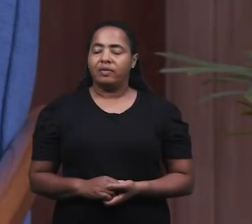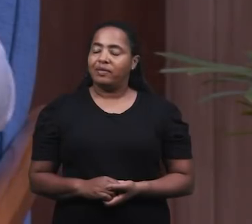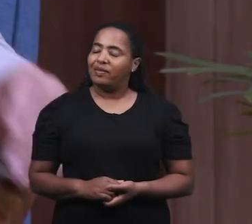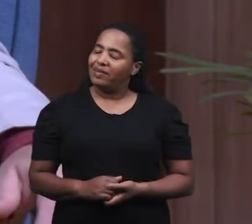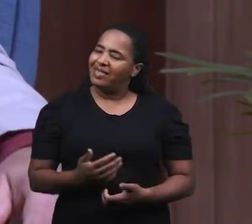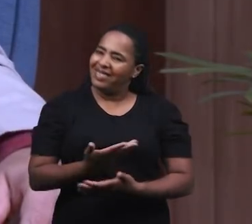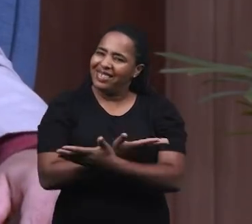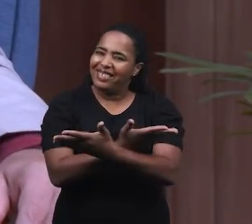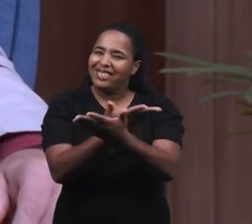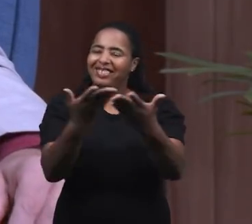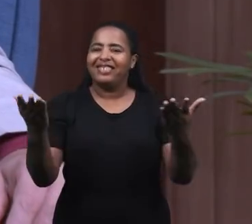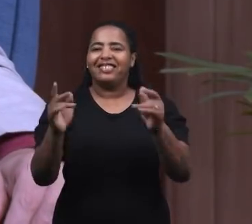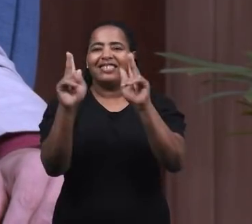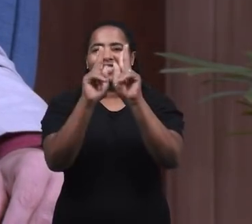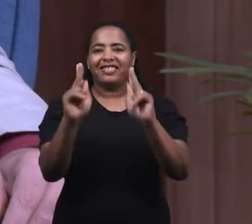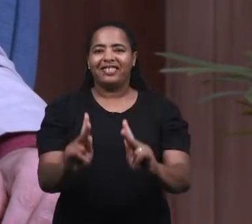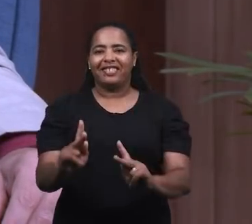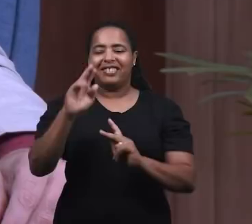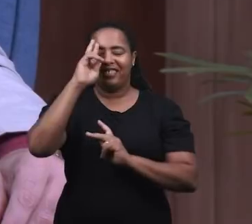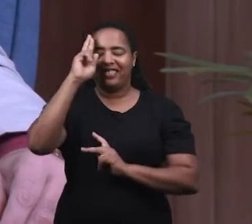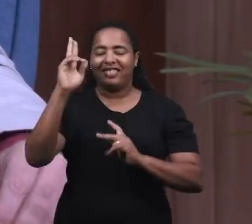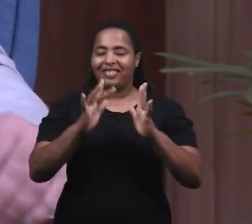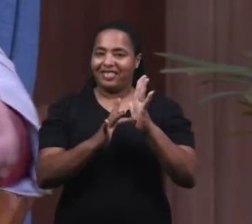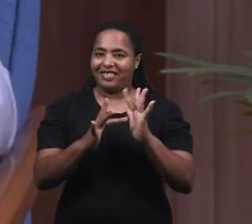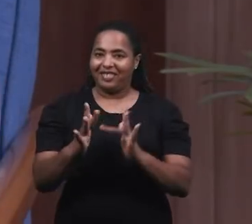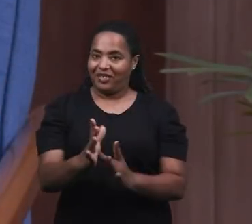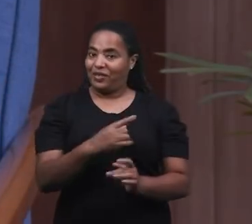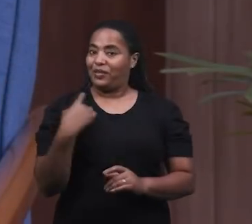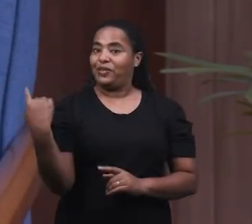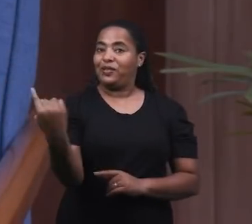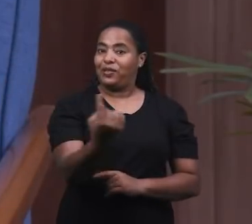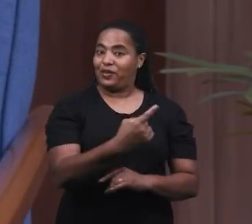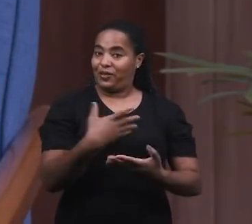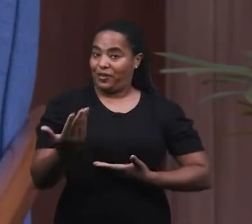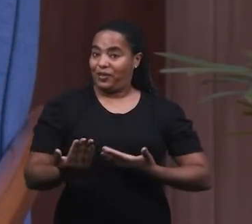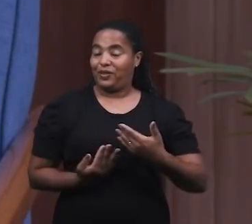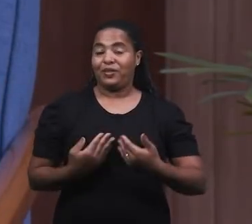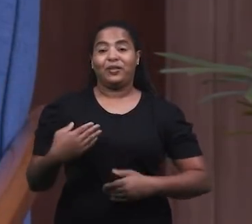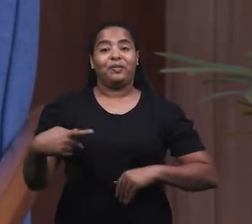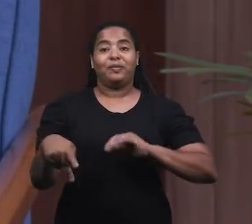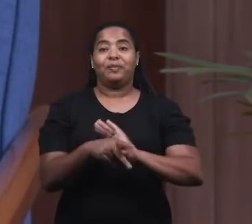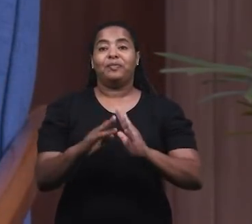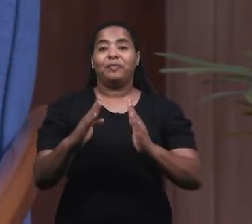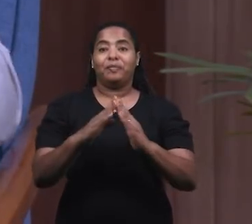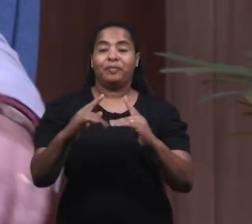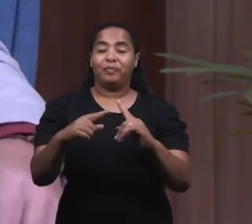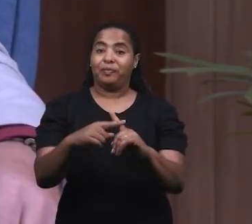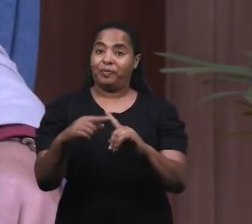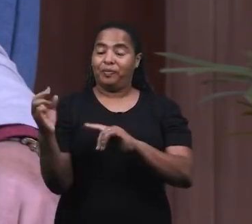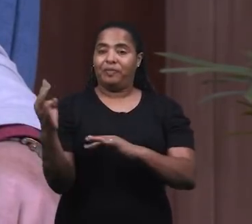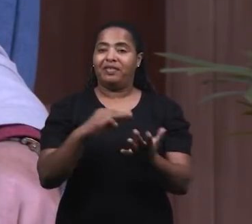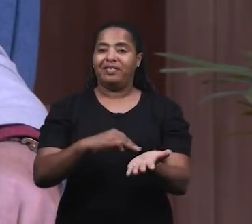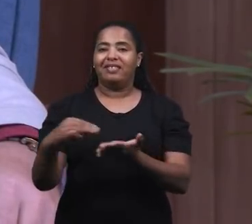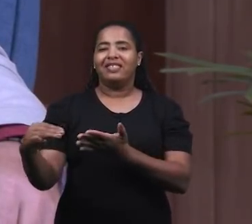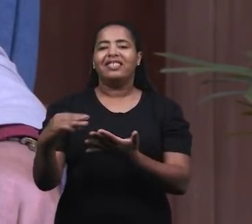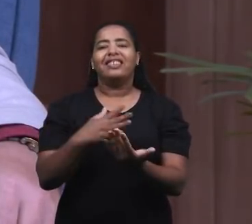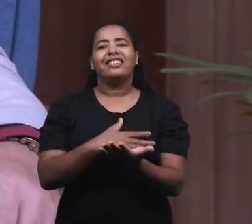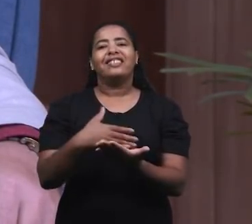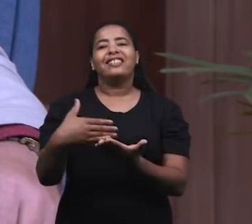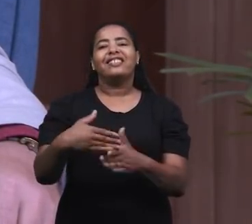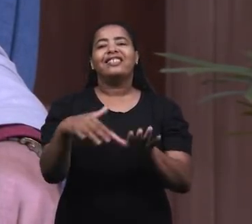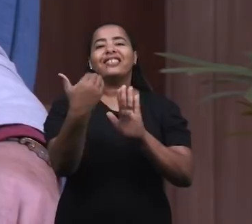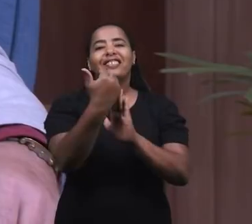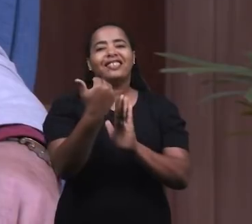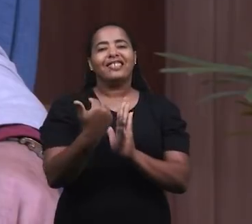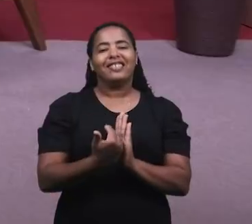Eu saúdo a todos com a paz do Senhor Jesus. Nós somos a Igreja Cristã Maranata. Estamos começando agora mais uma